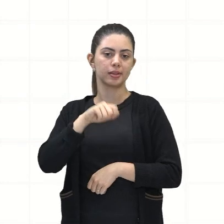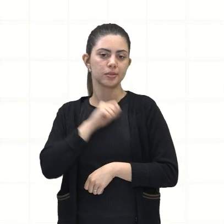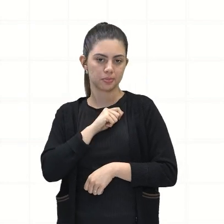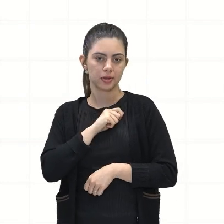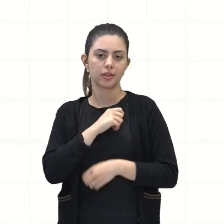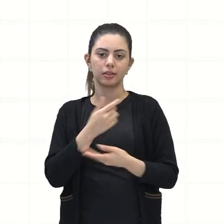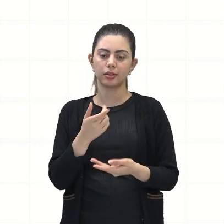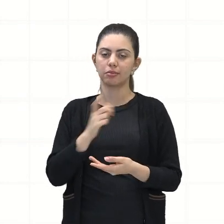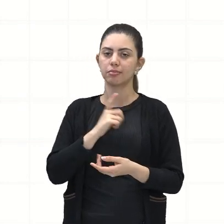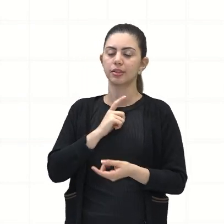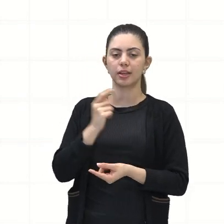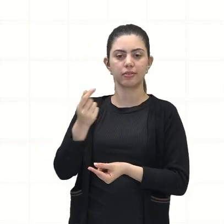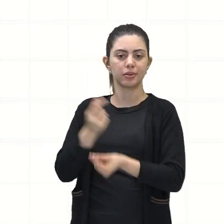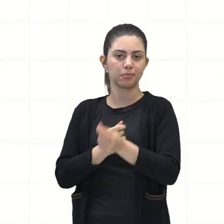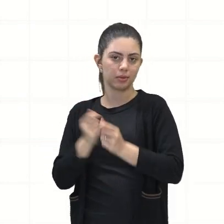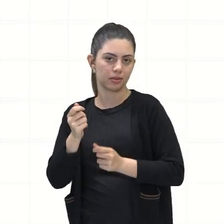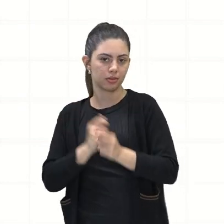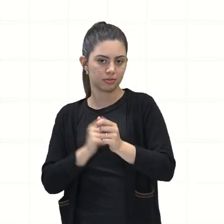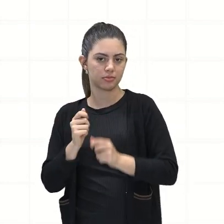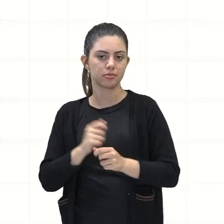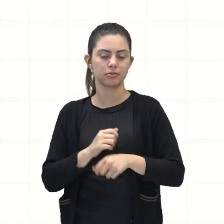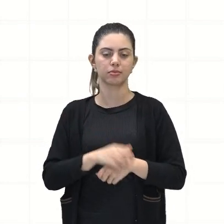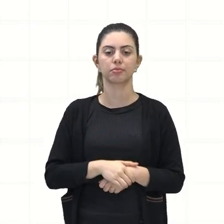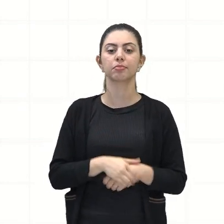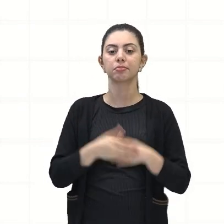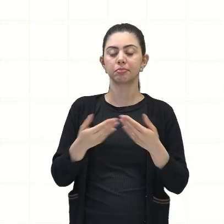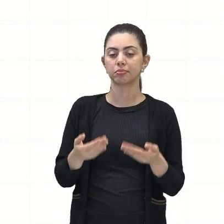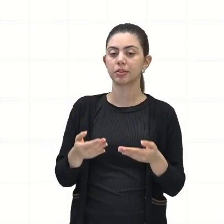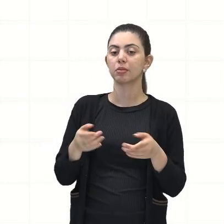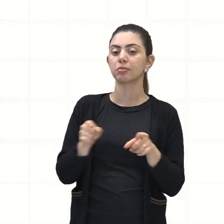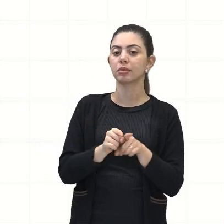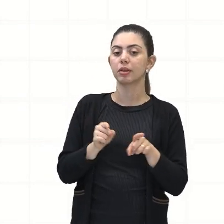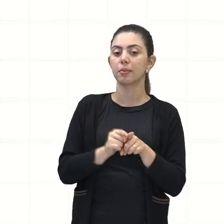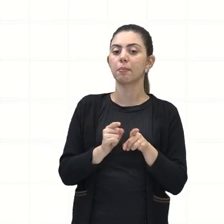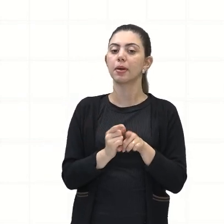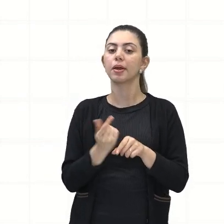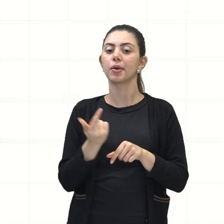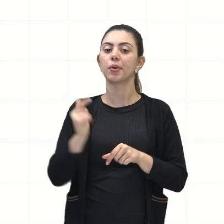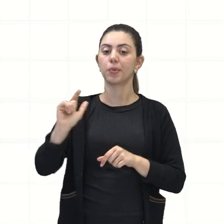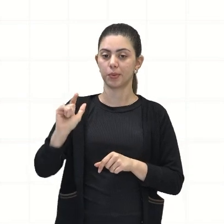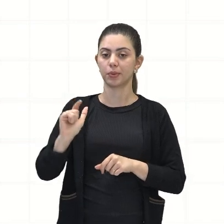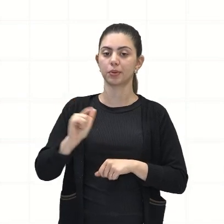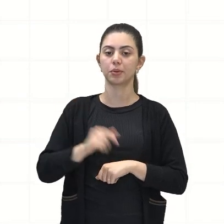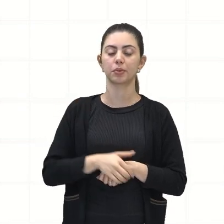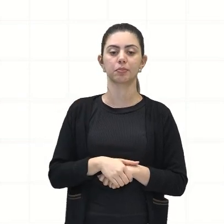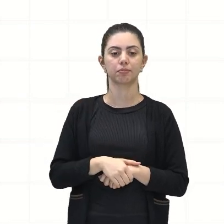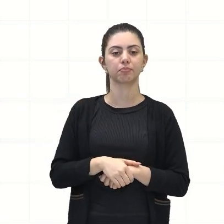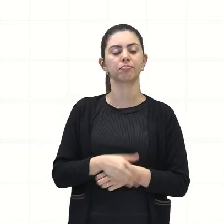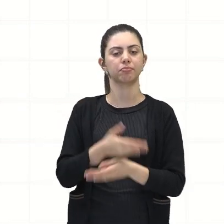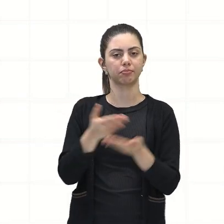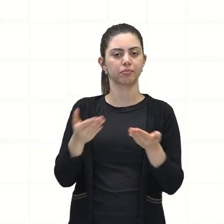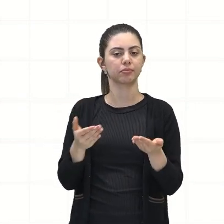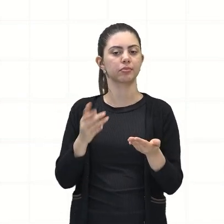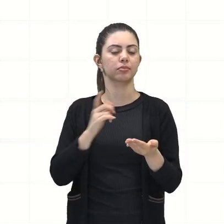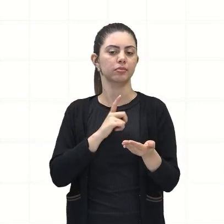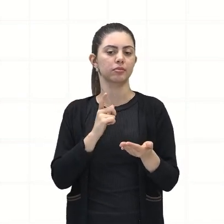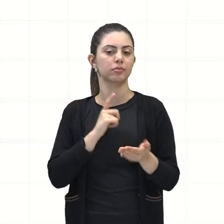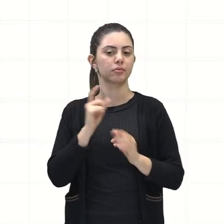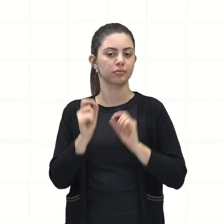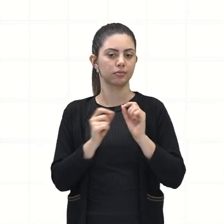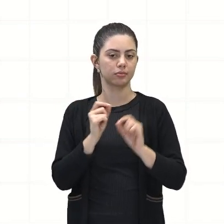e a Espanha, assim como, né, você tem